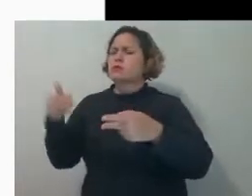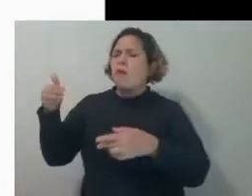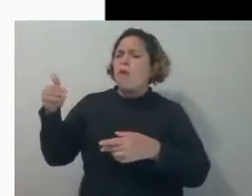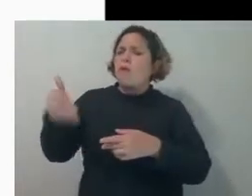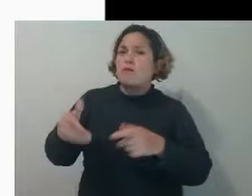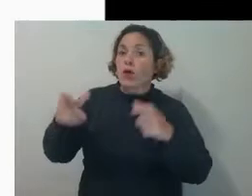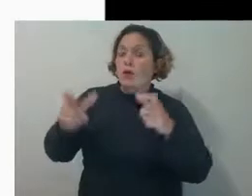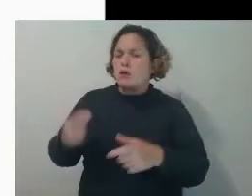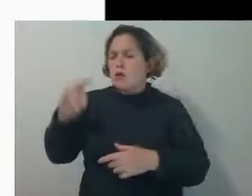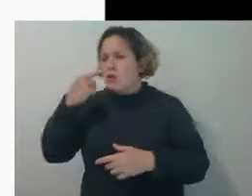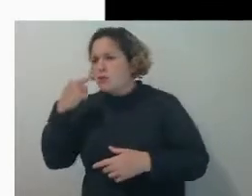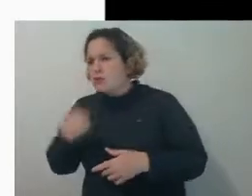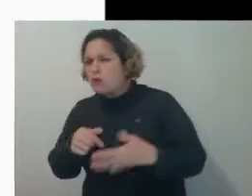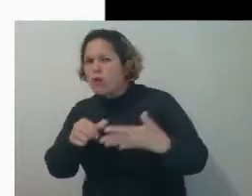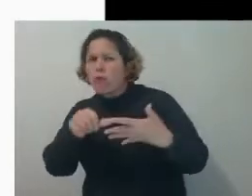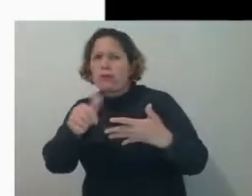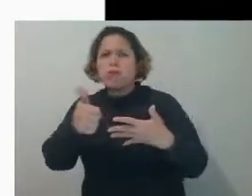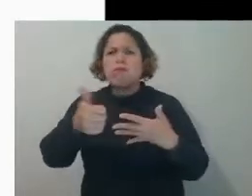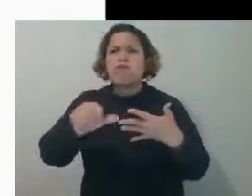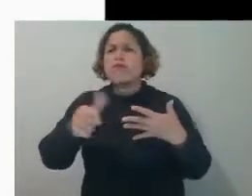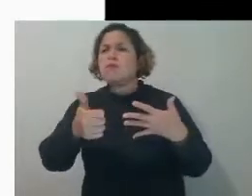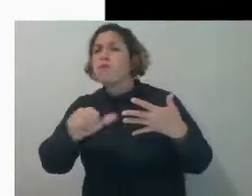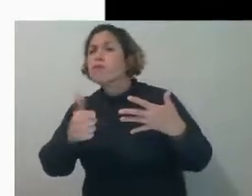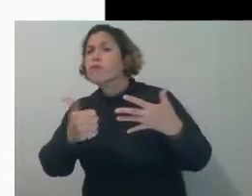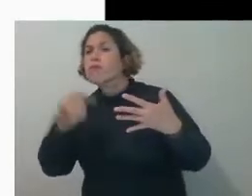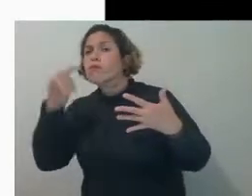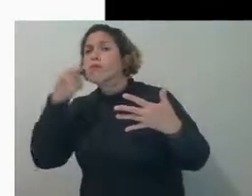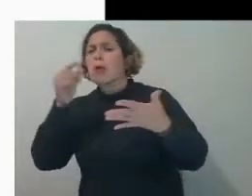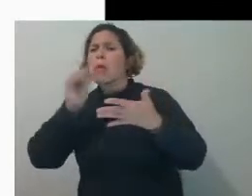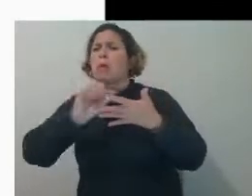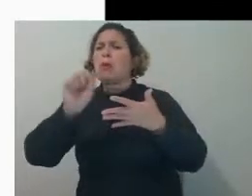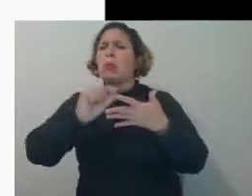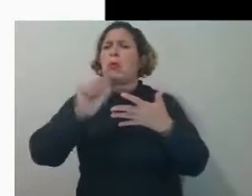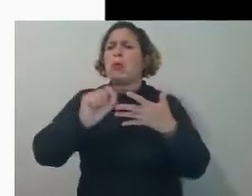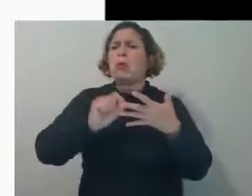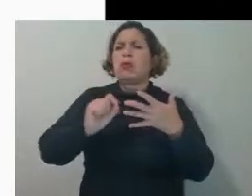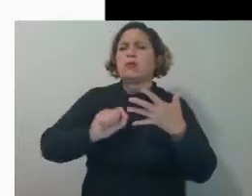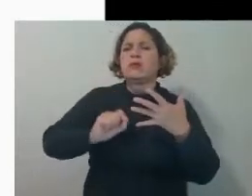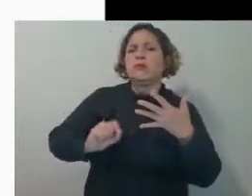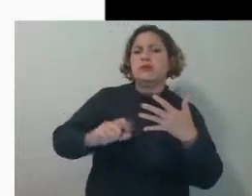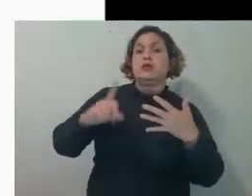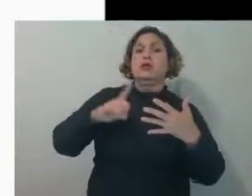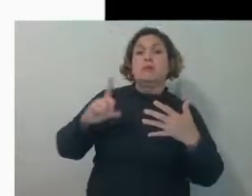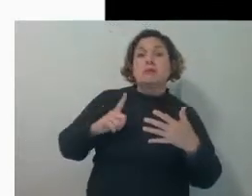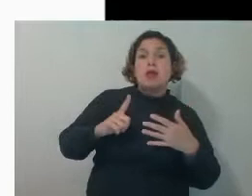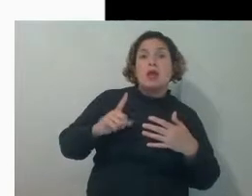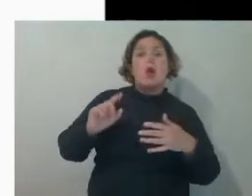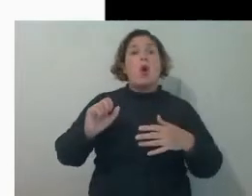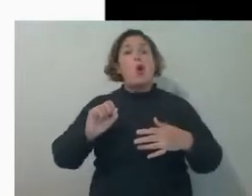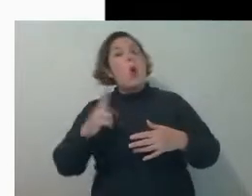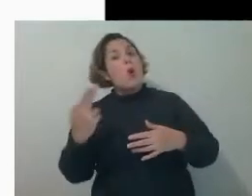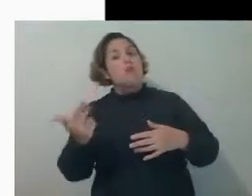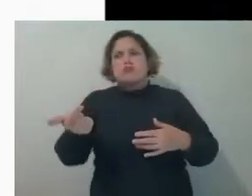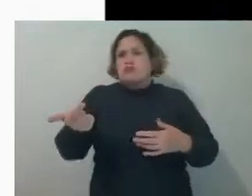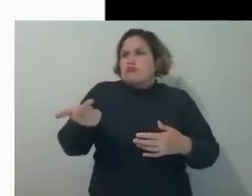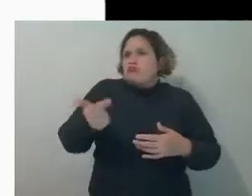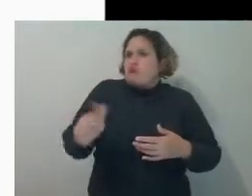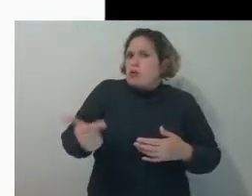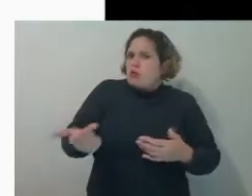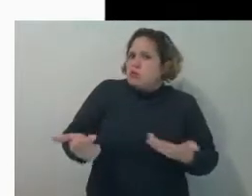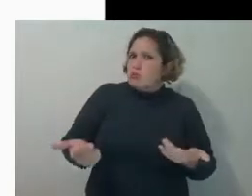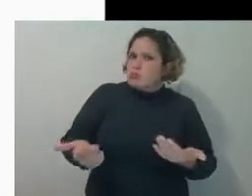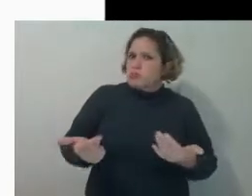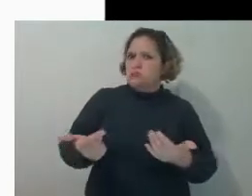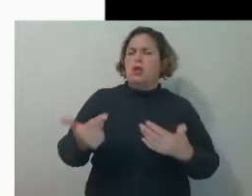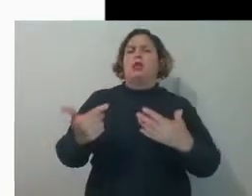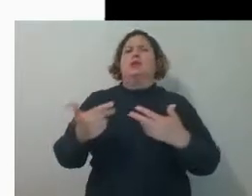fazem a vistoria e eles veem se aquela denúncia procede ou não, ou seja, se existem irregularidades. Caso